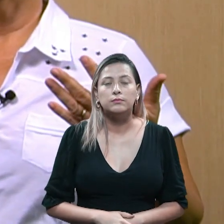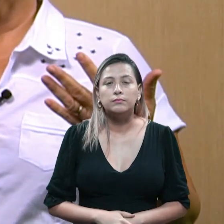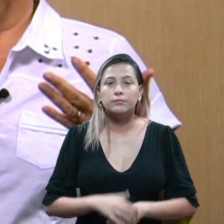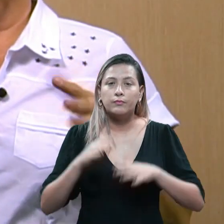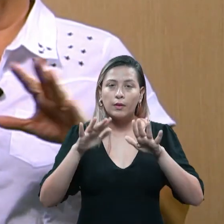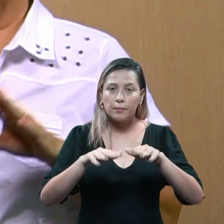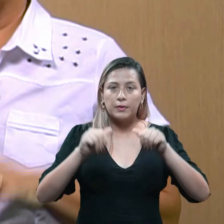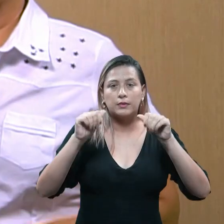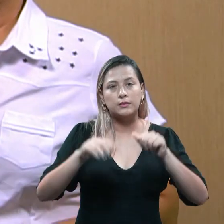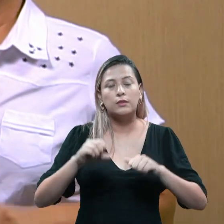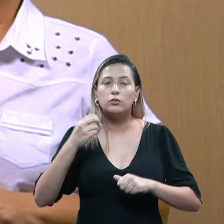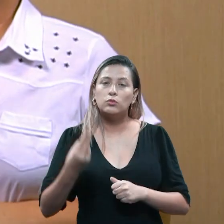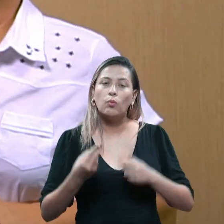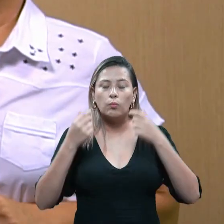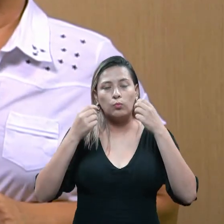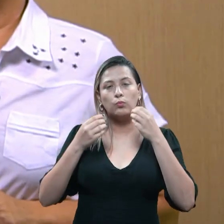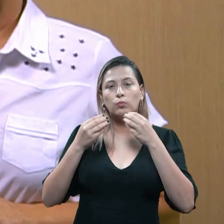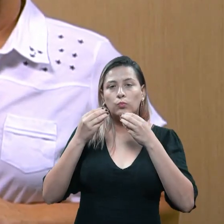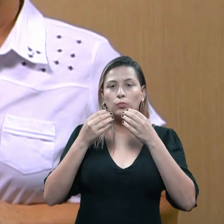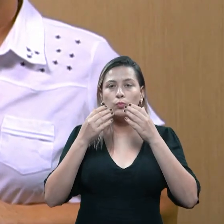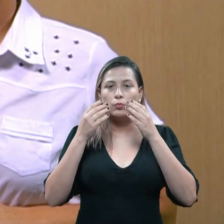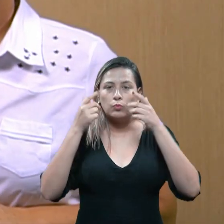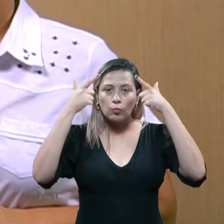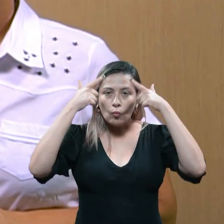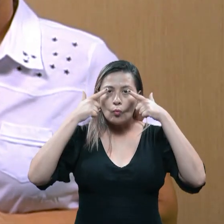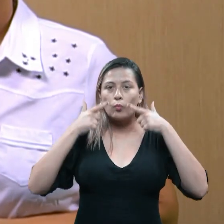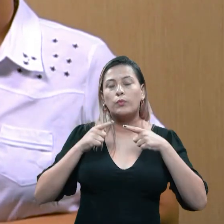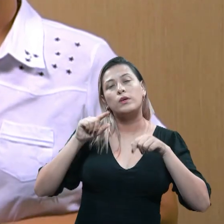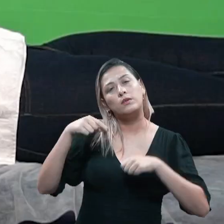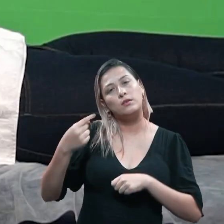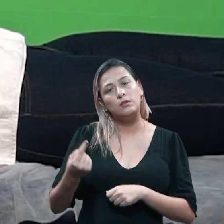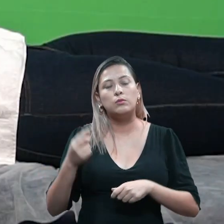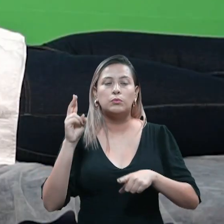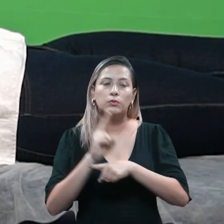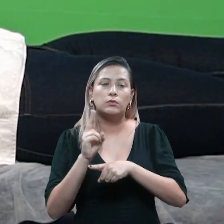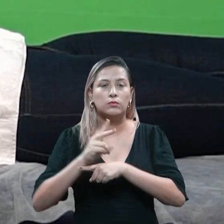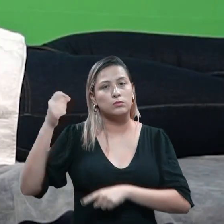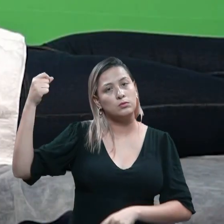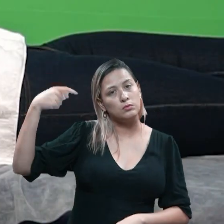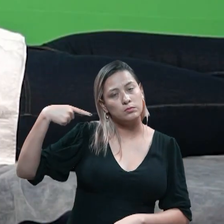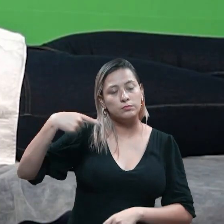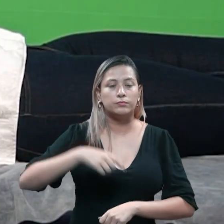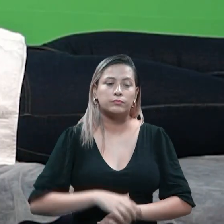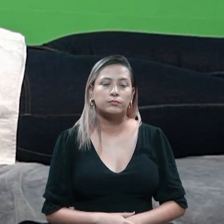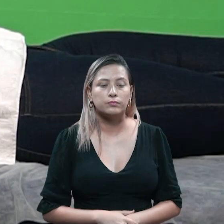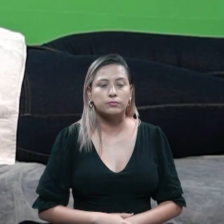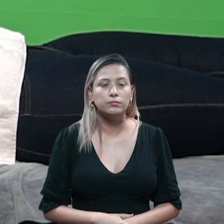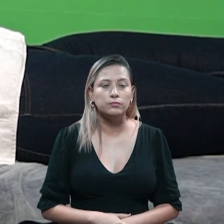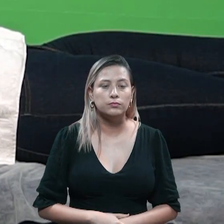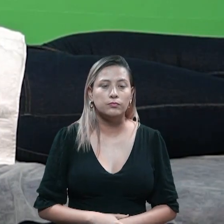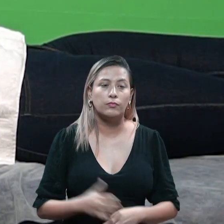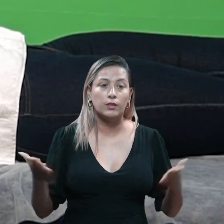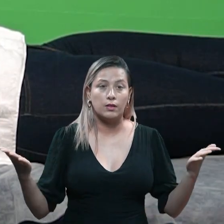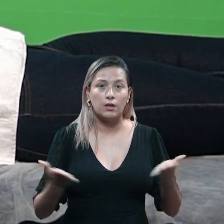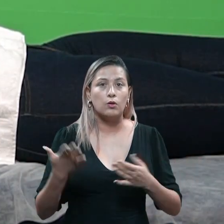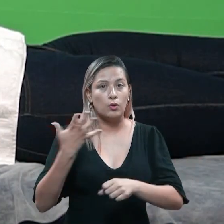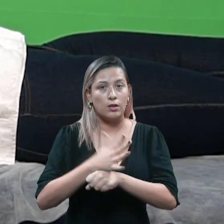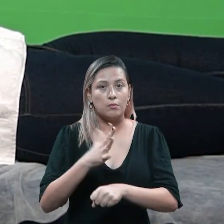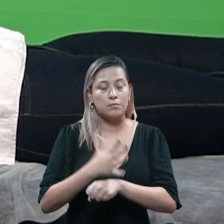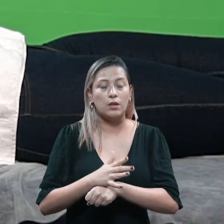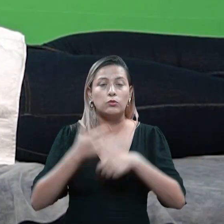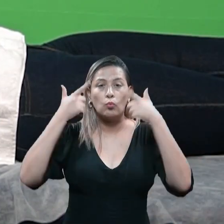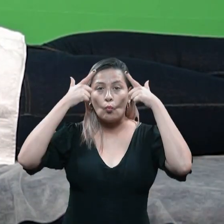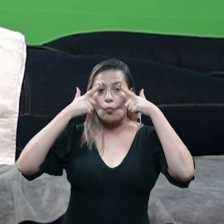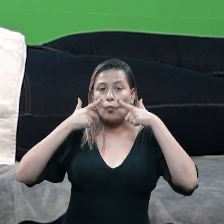massagem ou drenagem facial, finalização com protetor solar. Olá, Nós vamos iniciar agora a nossa prática de limpeza